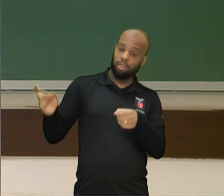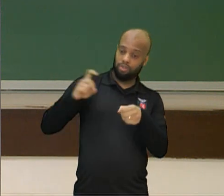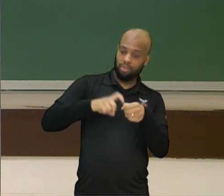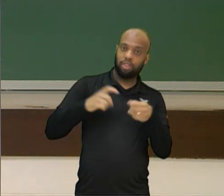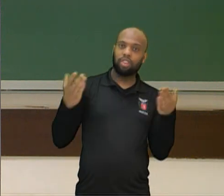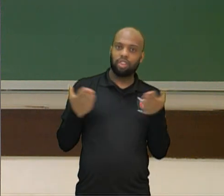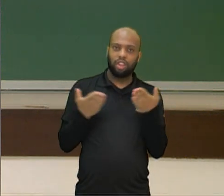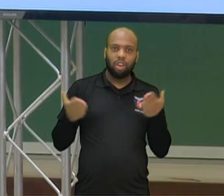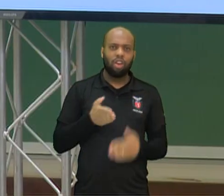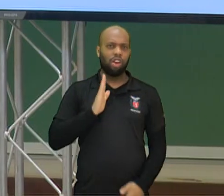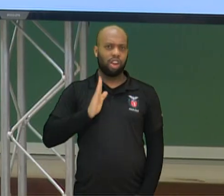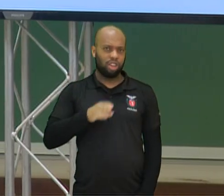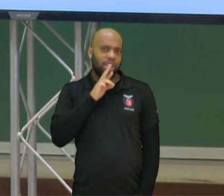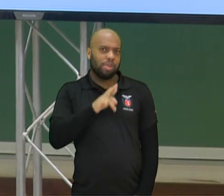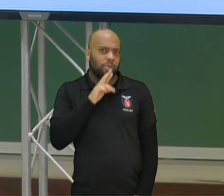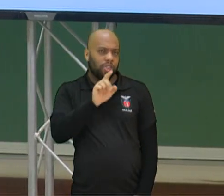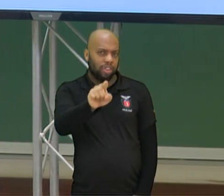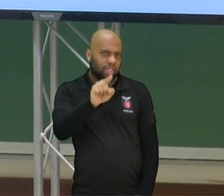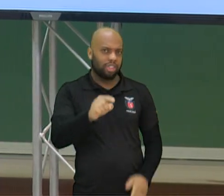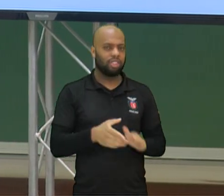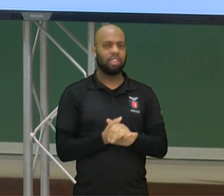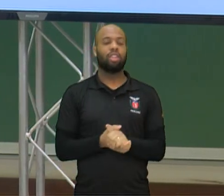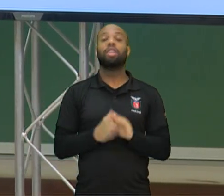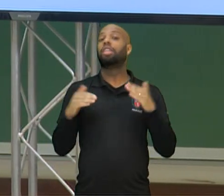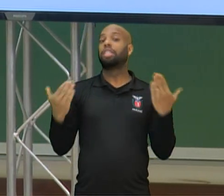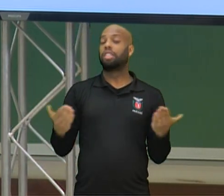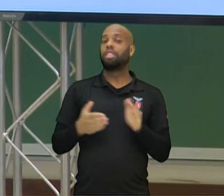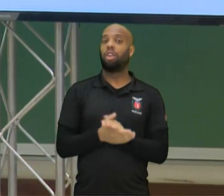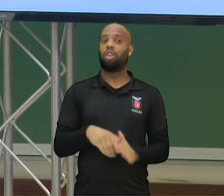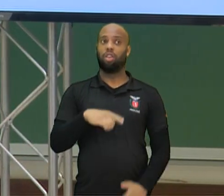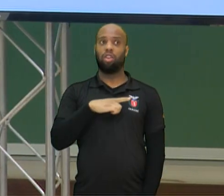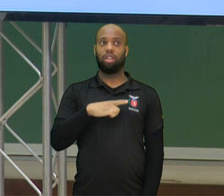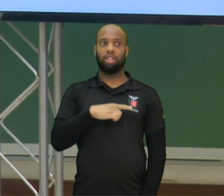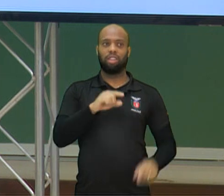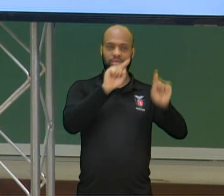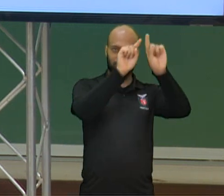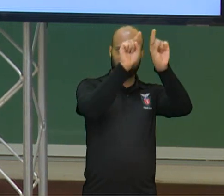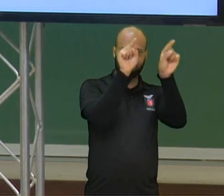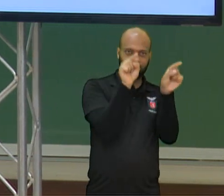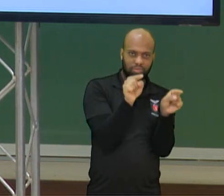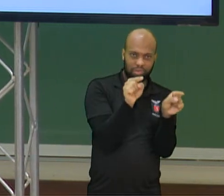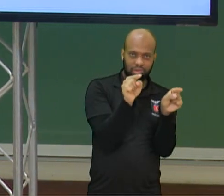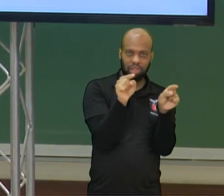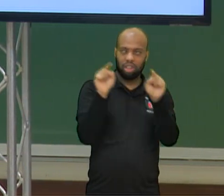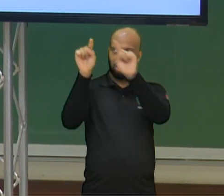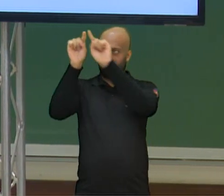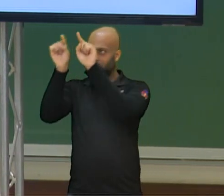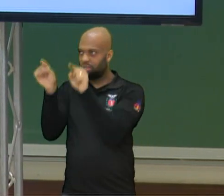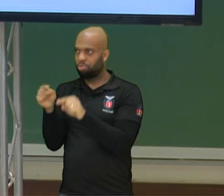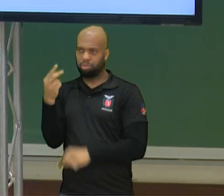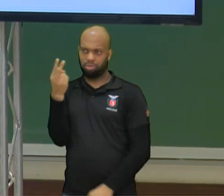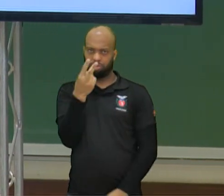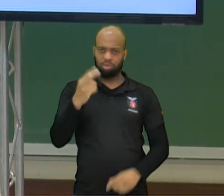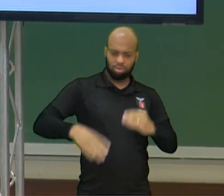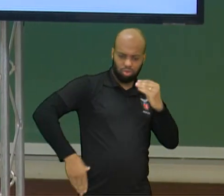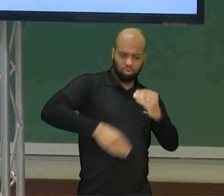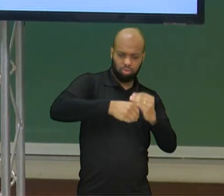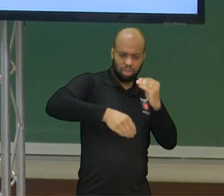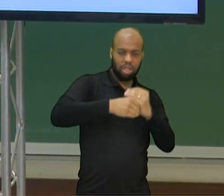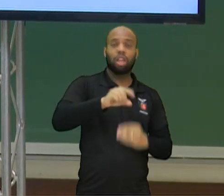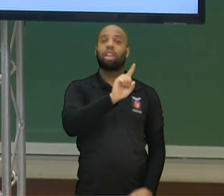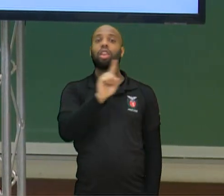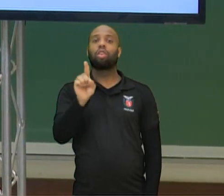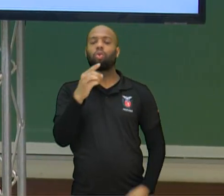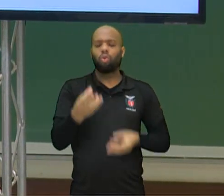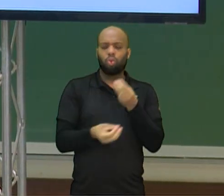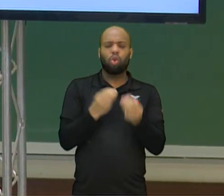voltamos. E aí, já resolveram? Então, o binomial que a professora passou para vocês é complementar ou não é? Como que a